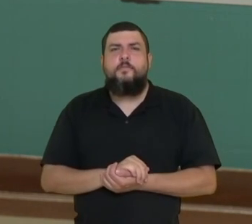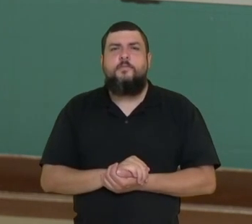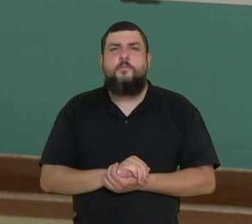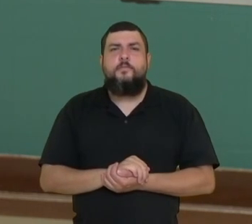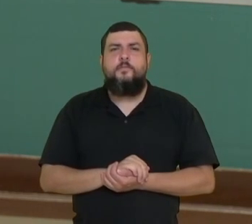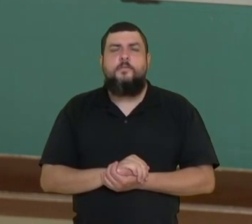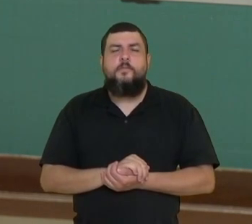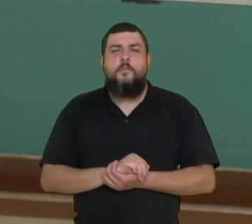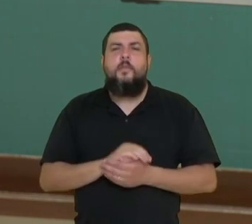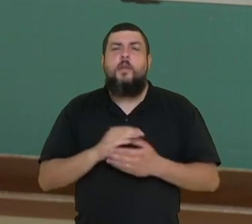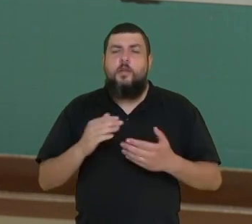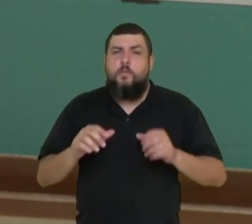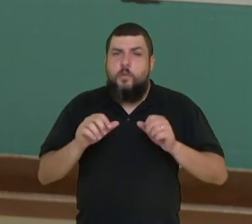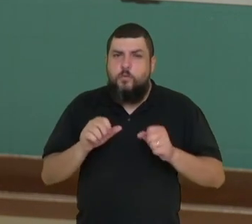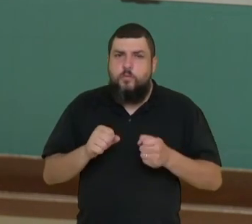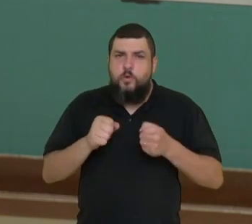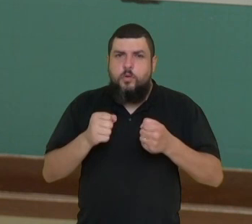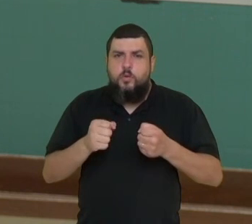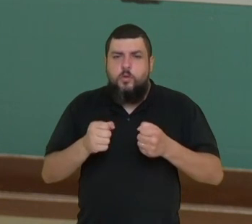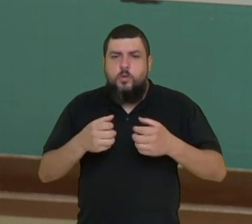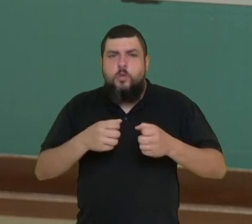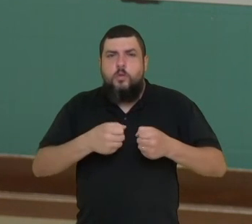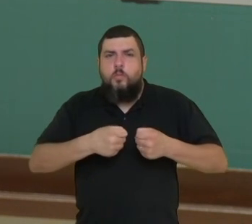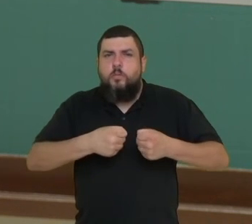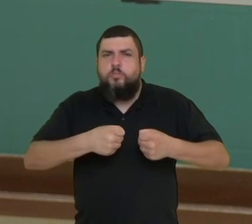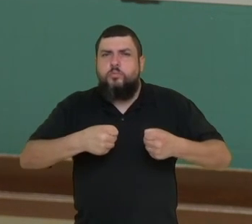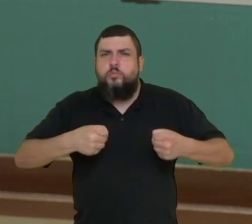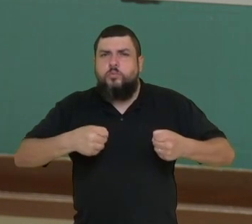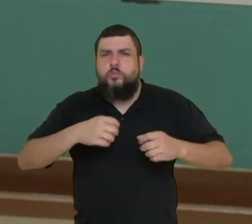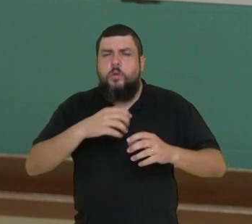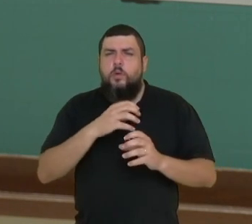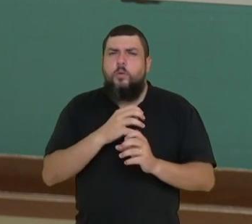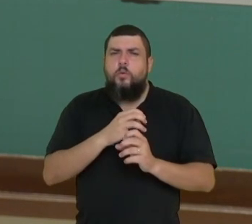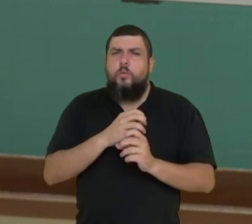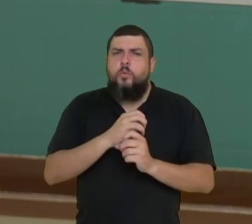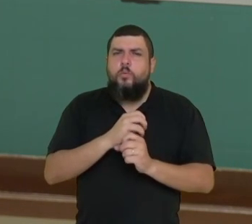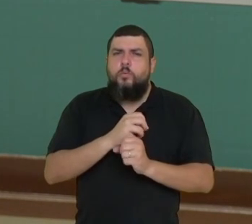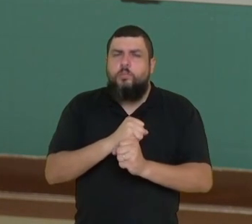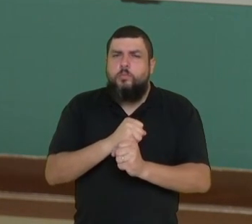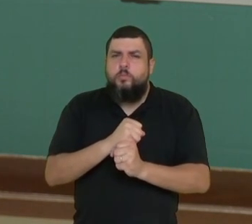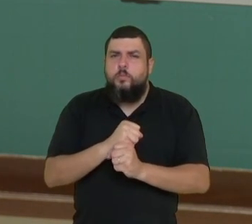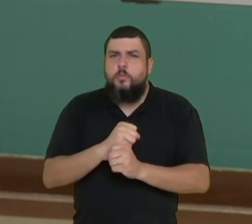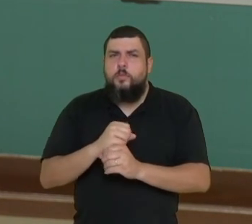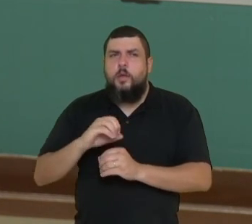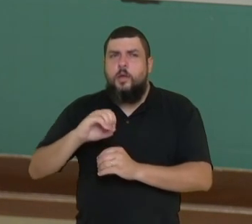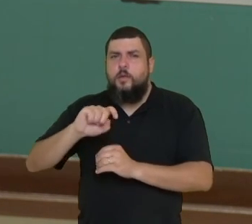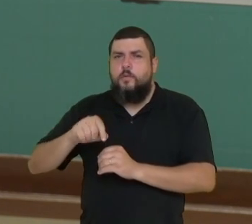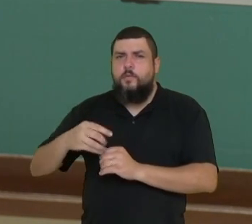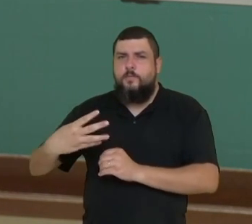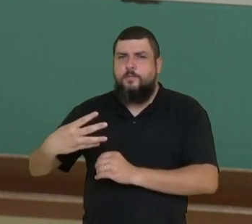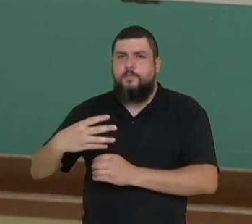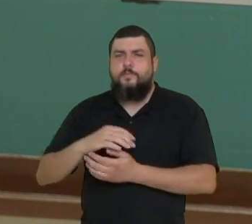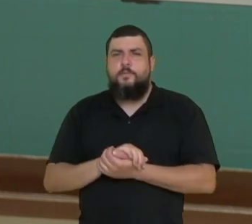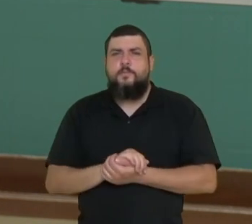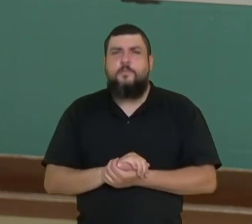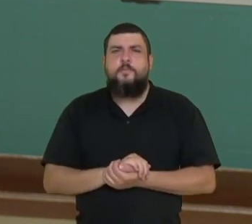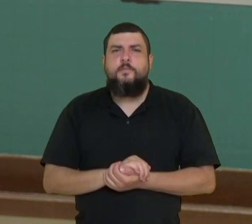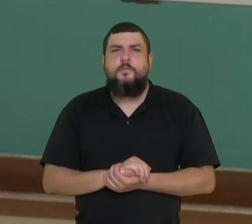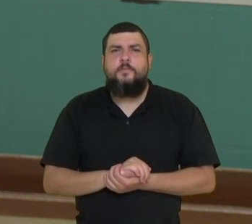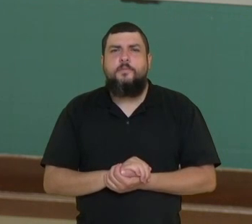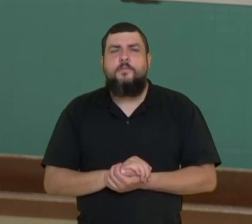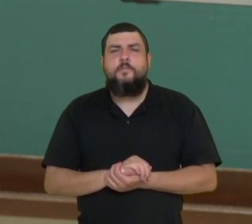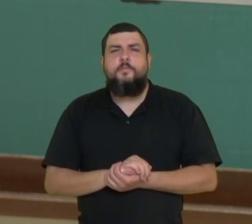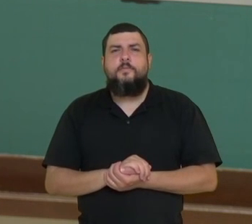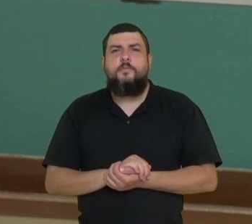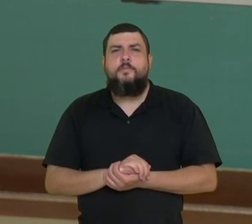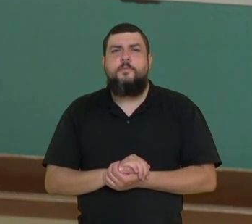Então essa é a energia acumulada, essa é a energia transferida para o sistema pela mola. Beleza, então temos aí. Então